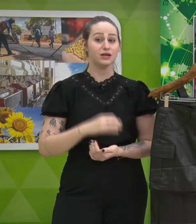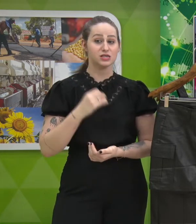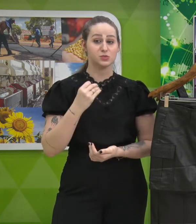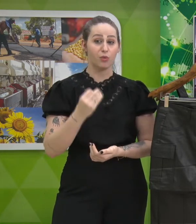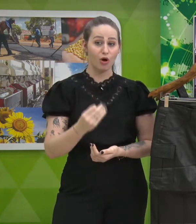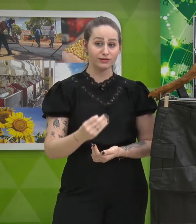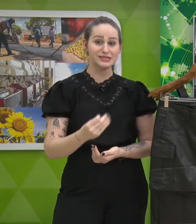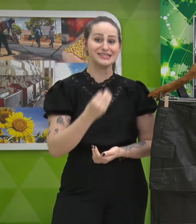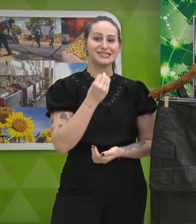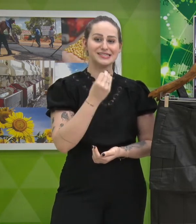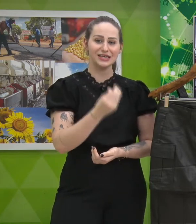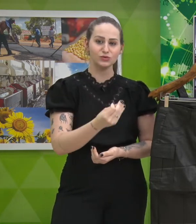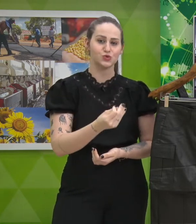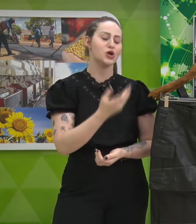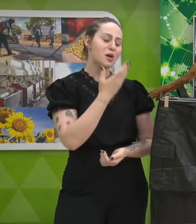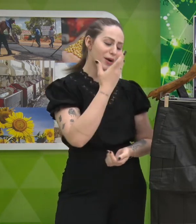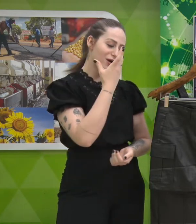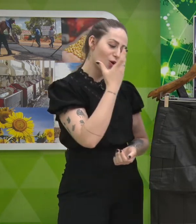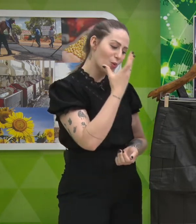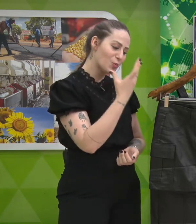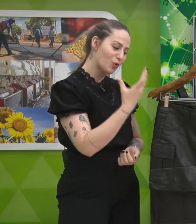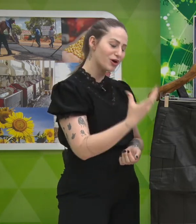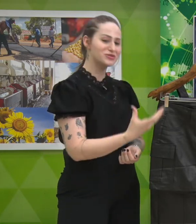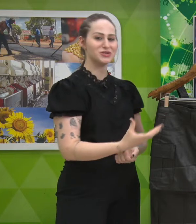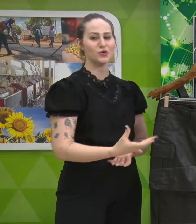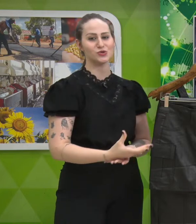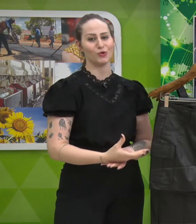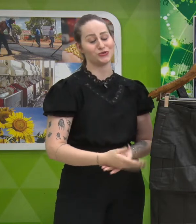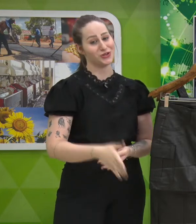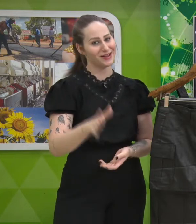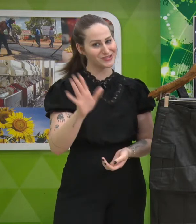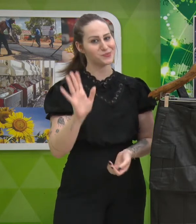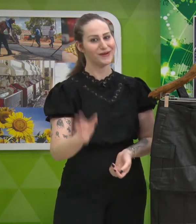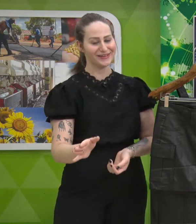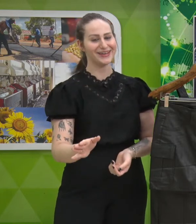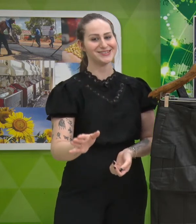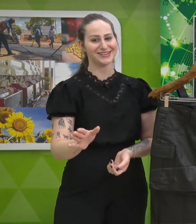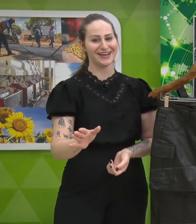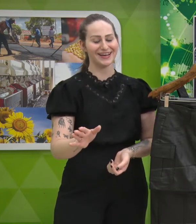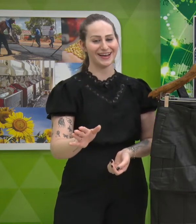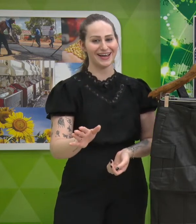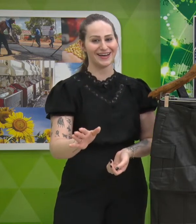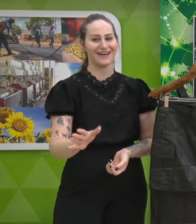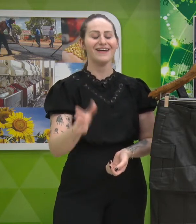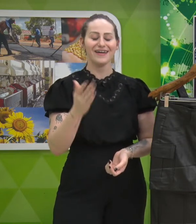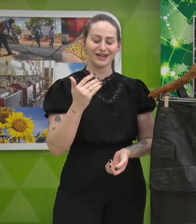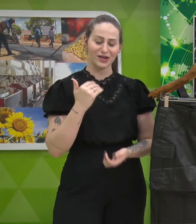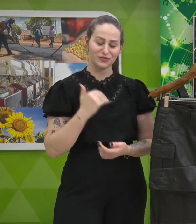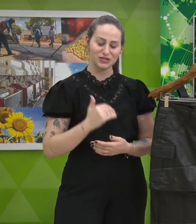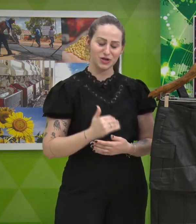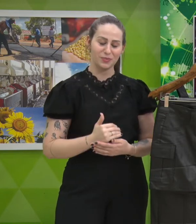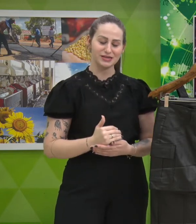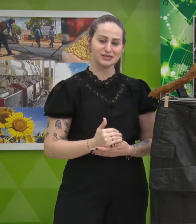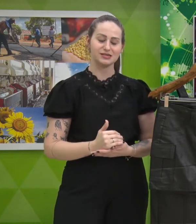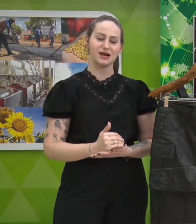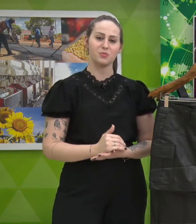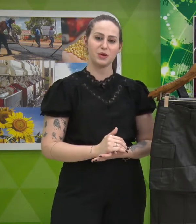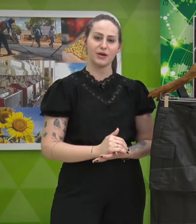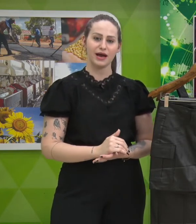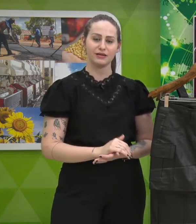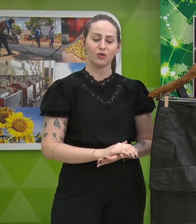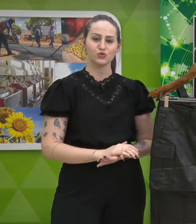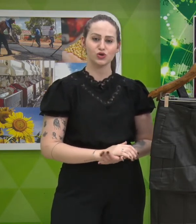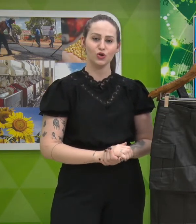também lindas botas e cintos para compor os seus looks. Chegando esse Sorriso, né, galera? É claro que você já precisa